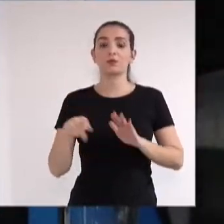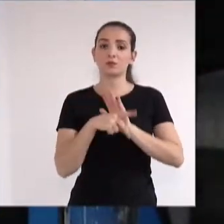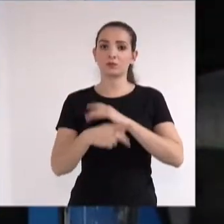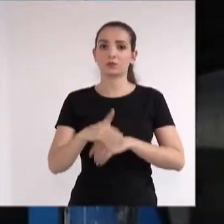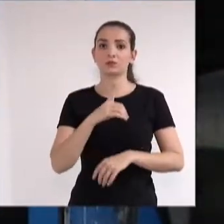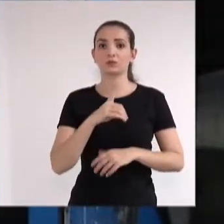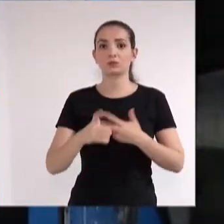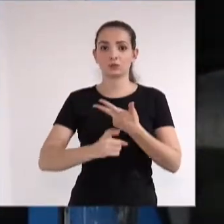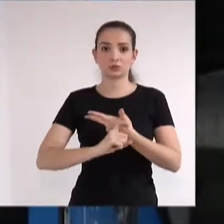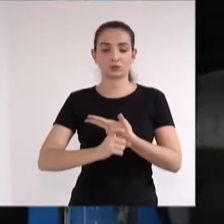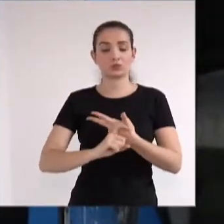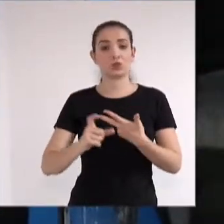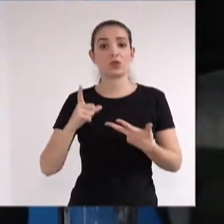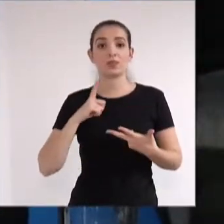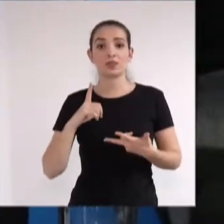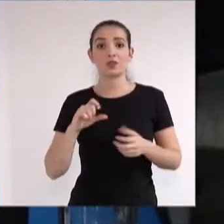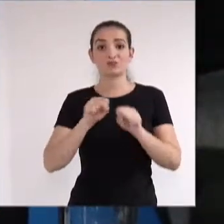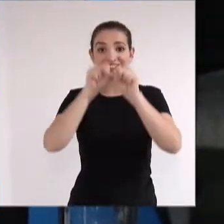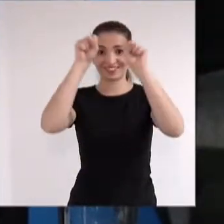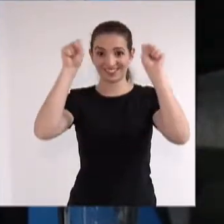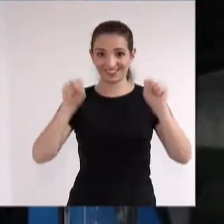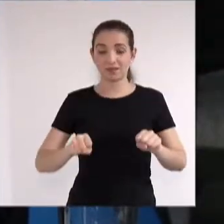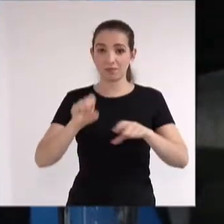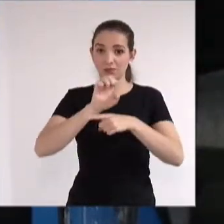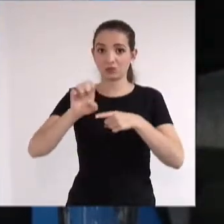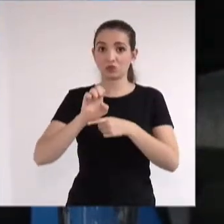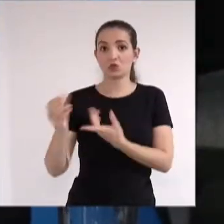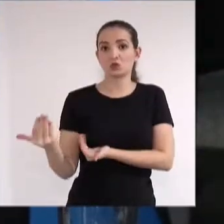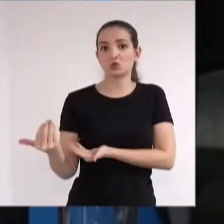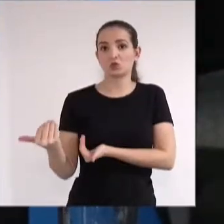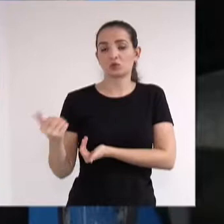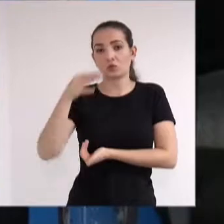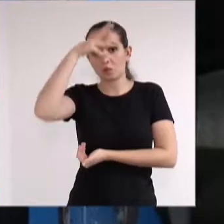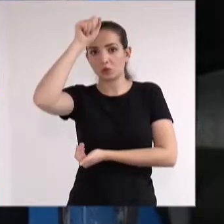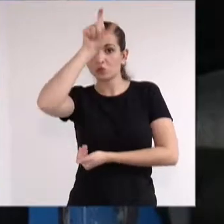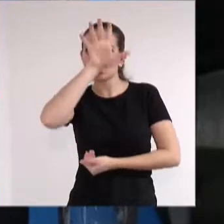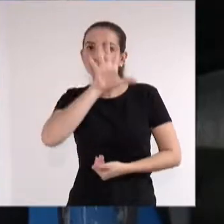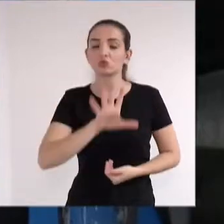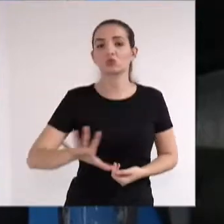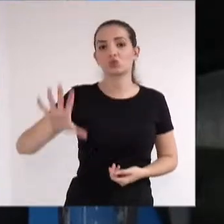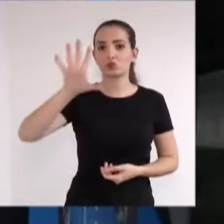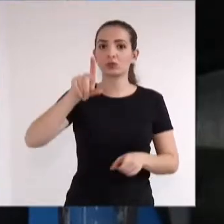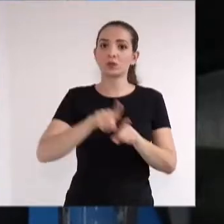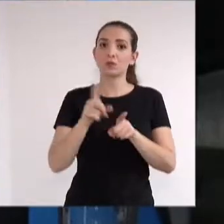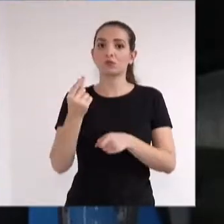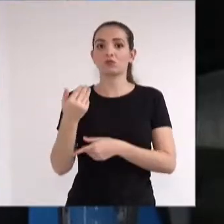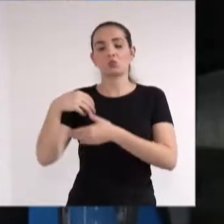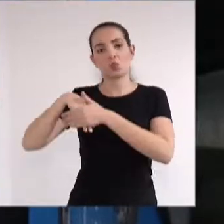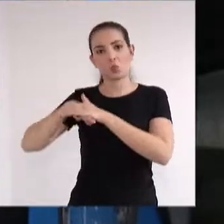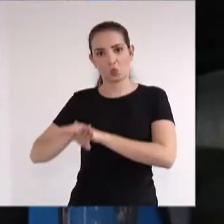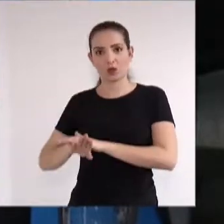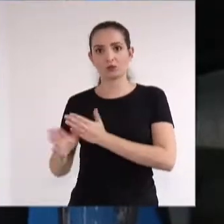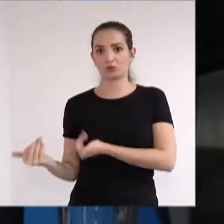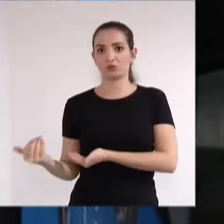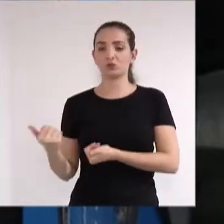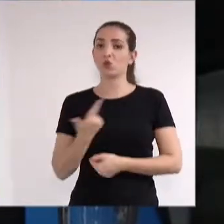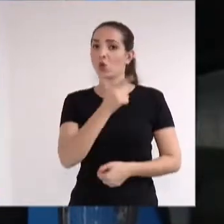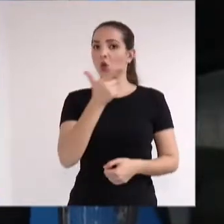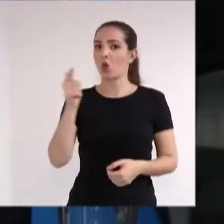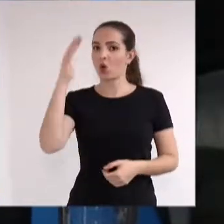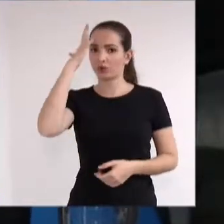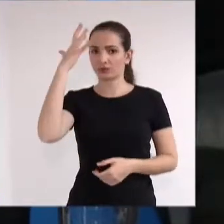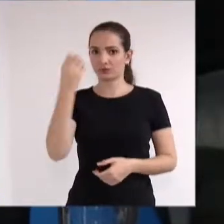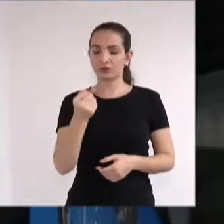Poder Executivo, institui o Sistema Estadual de Juventude do Estado de Mato Grosso do Sul, cria o Fundo Estadual de Juventude e dá outras providências.